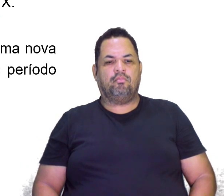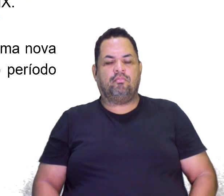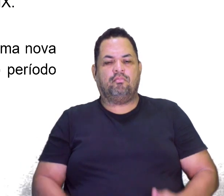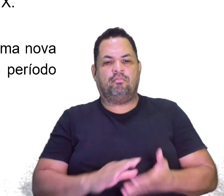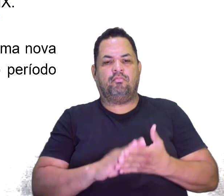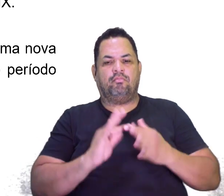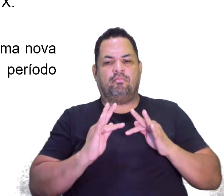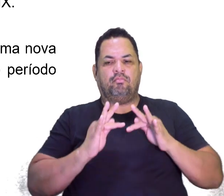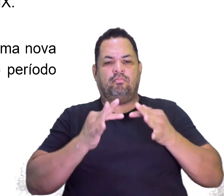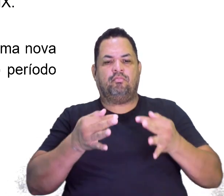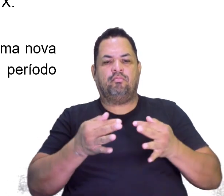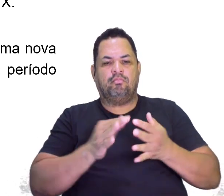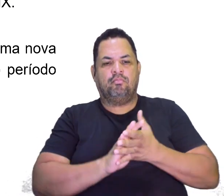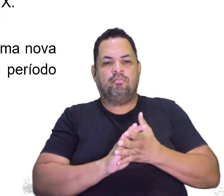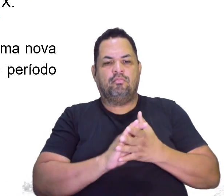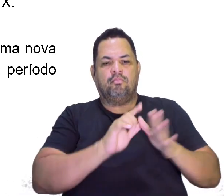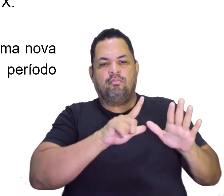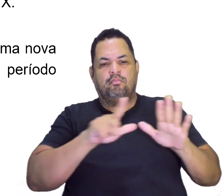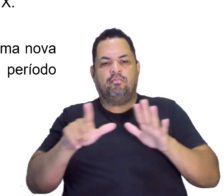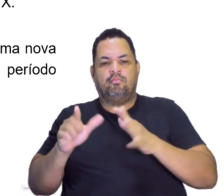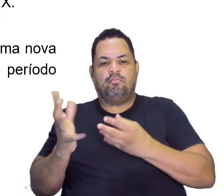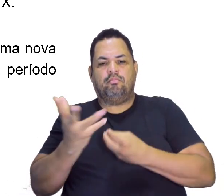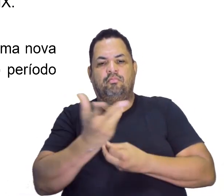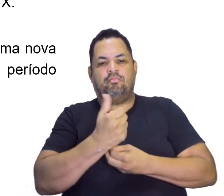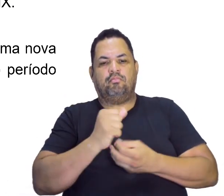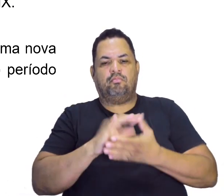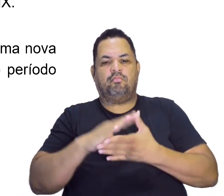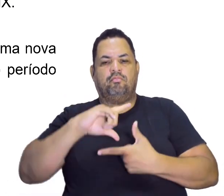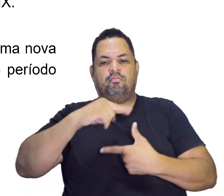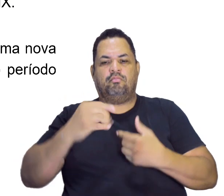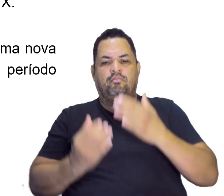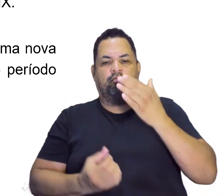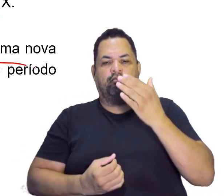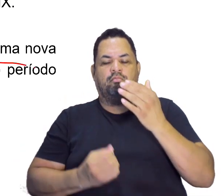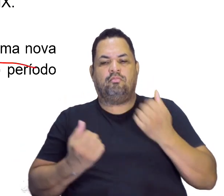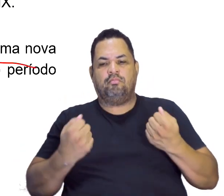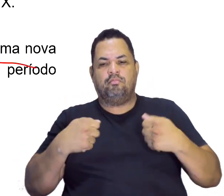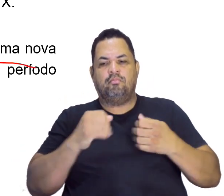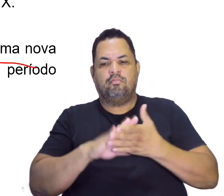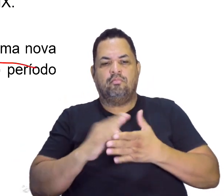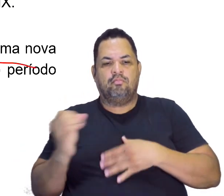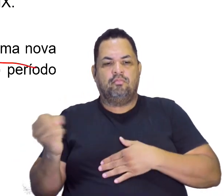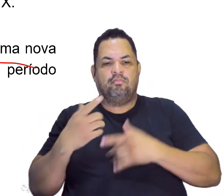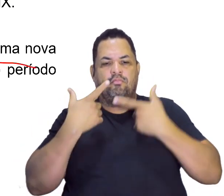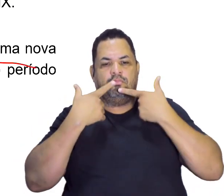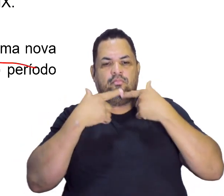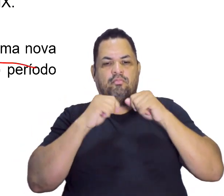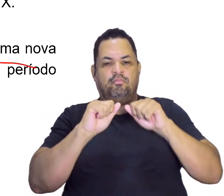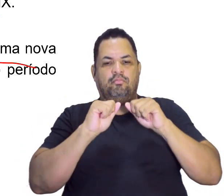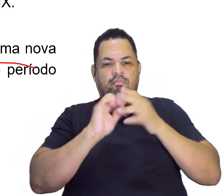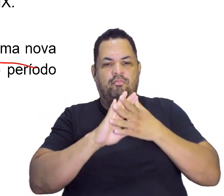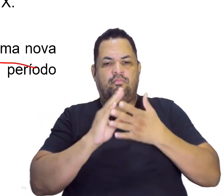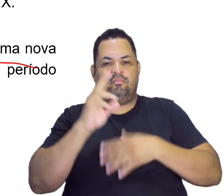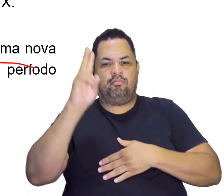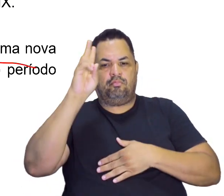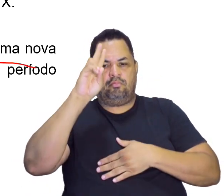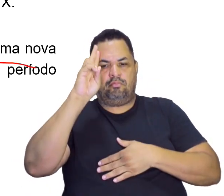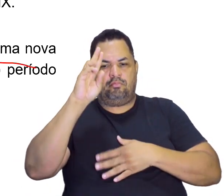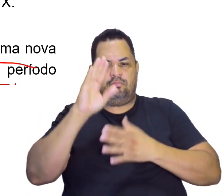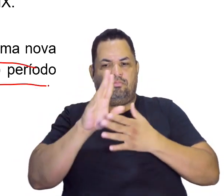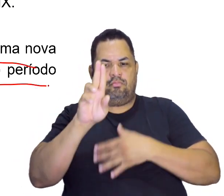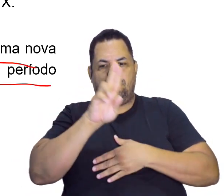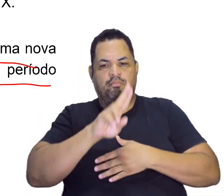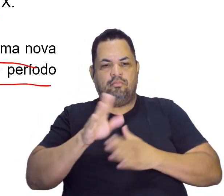E aqui, por último, a Semana de Arte Moderna proporcionou a criação de uma nova linguagem que em muito lembrava